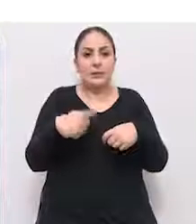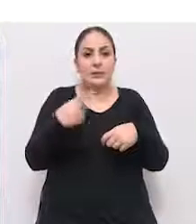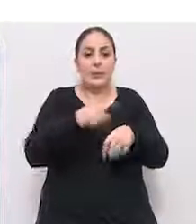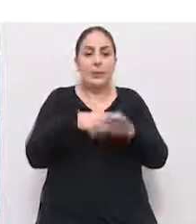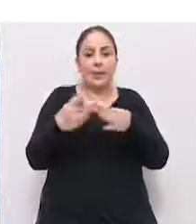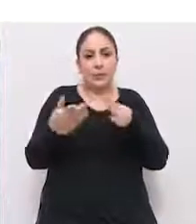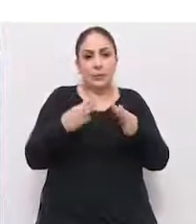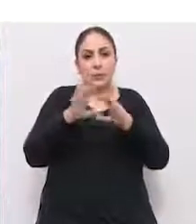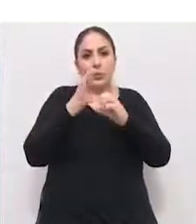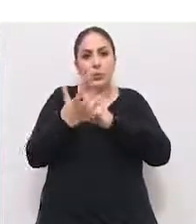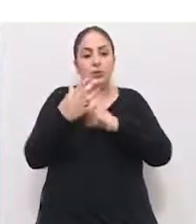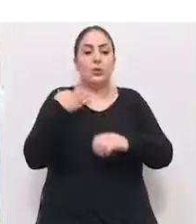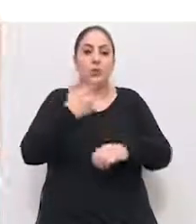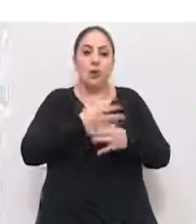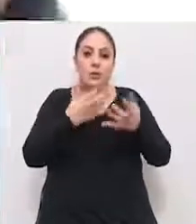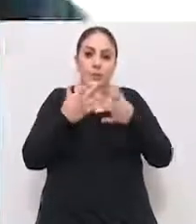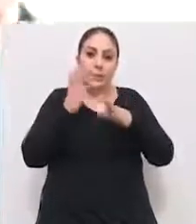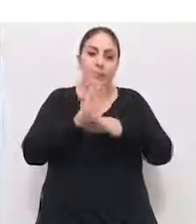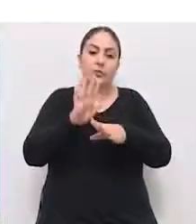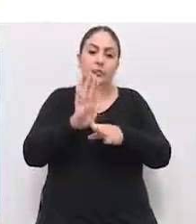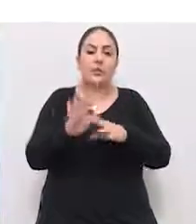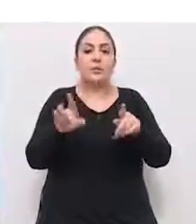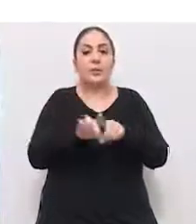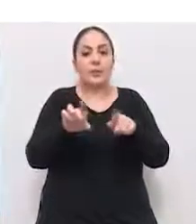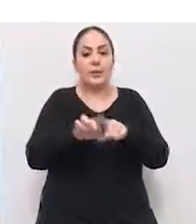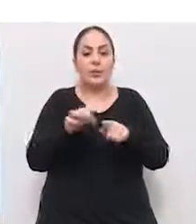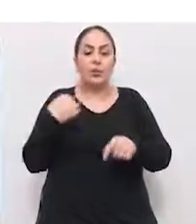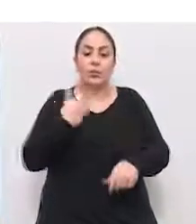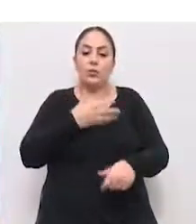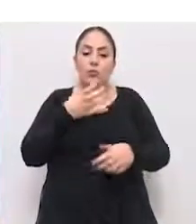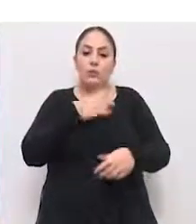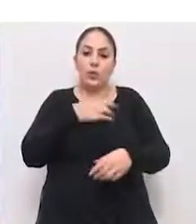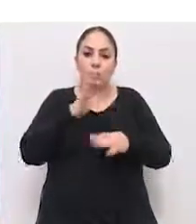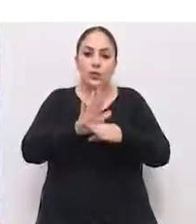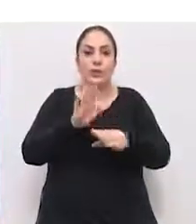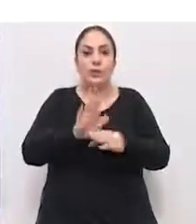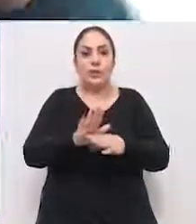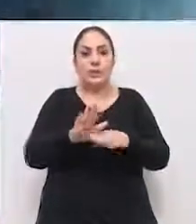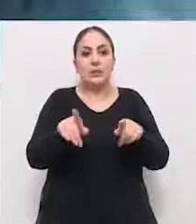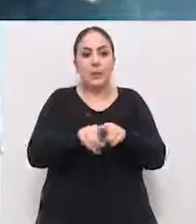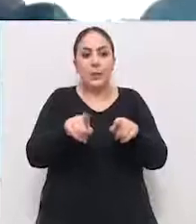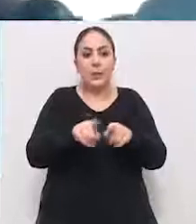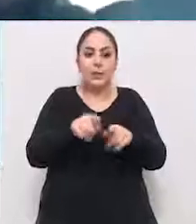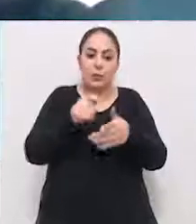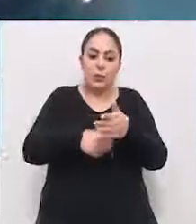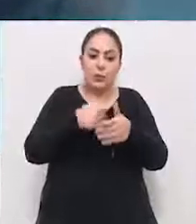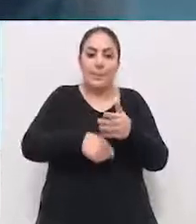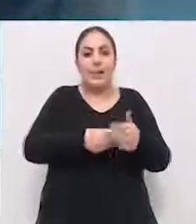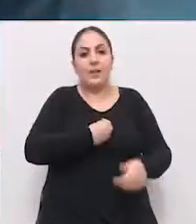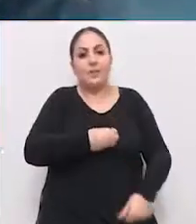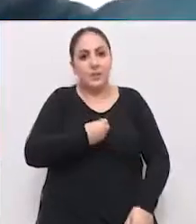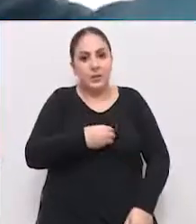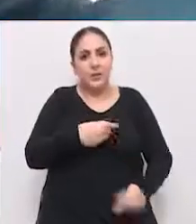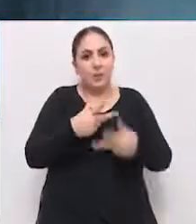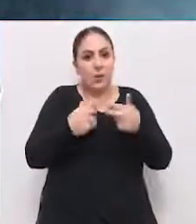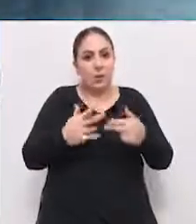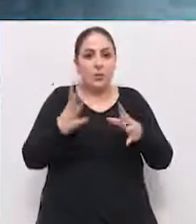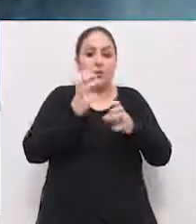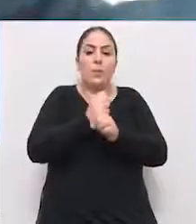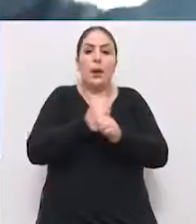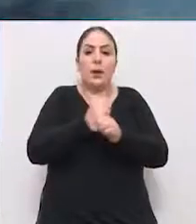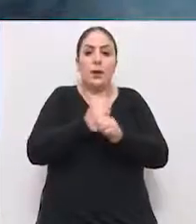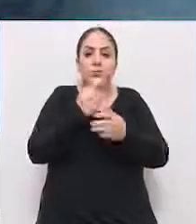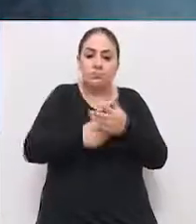necessidades nesse período de pandemia. Nós queremos contribuir e a nossa forma de contribuir é, além de lutar pela vinda do recurso,